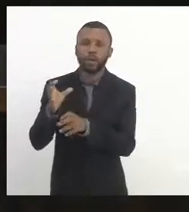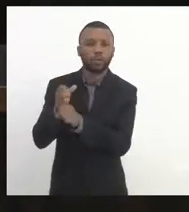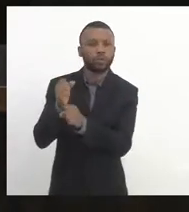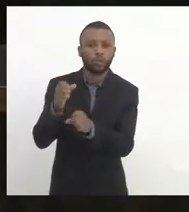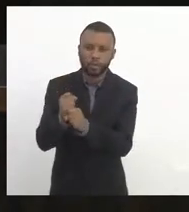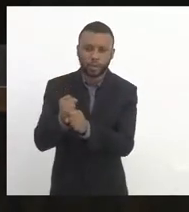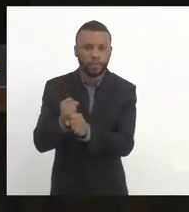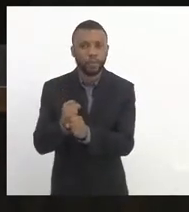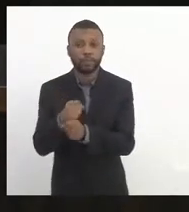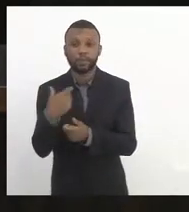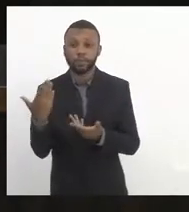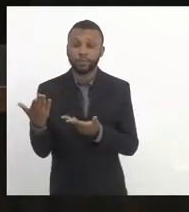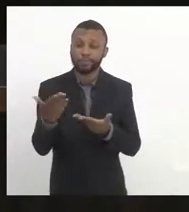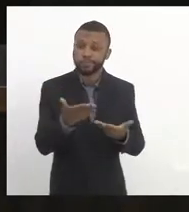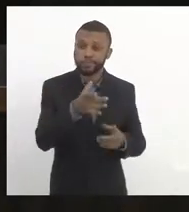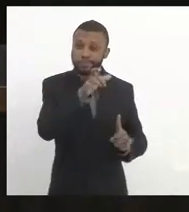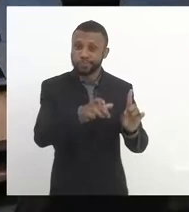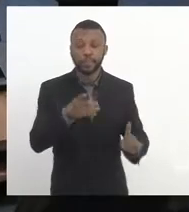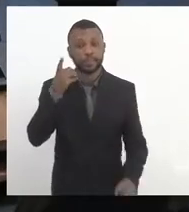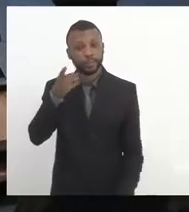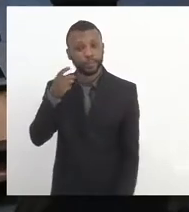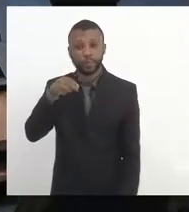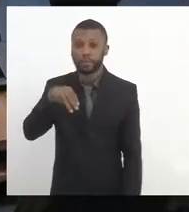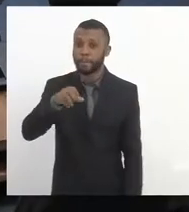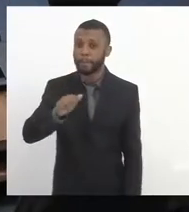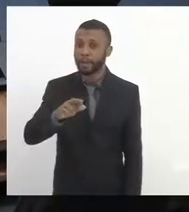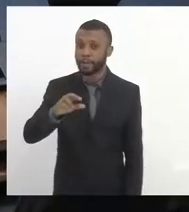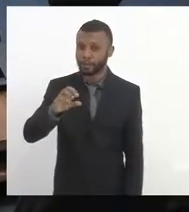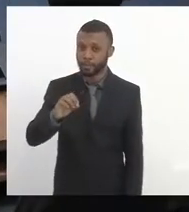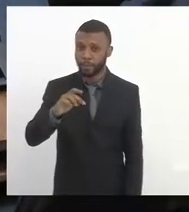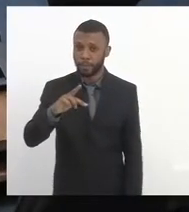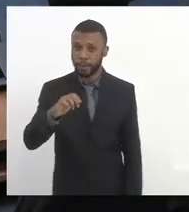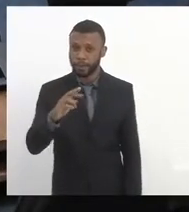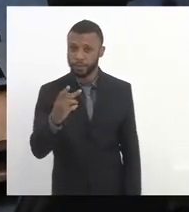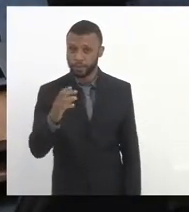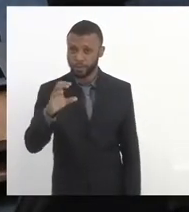Justiça, deputado Márcio Pacheco. Deputado Márcio.